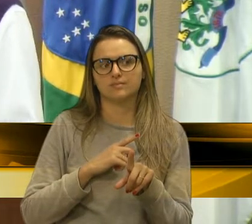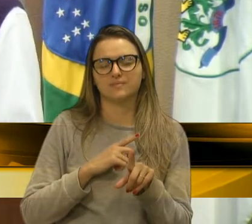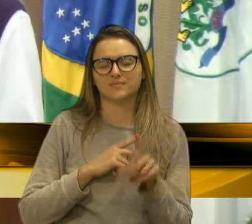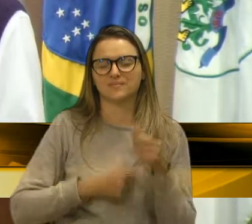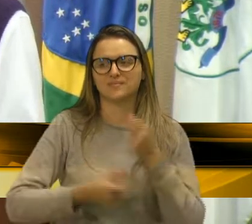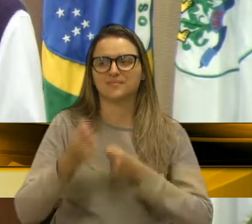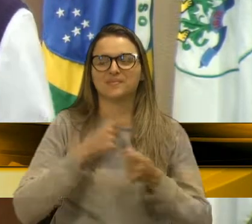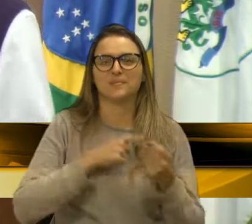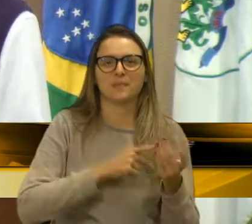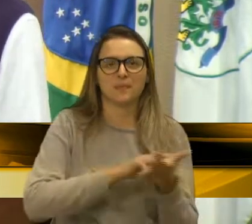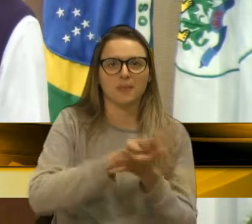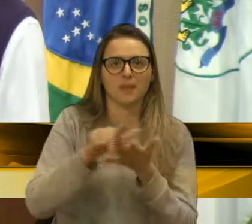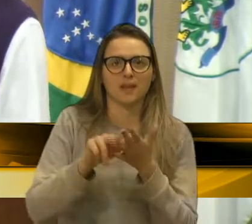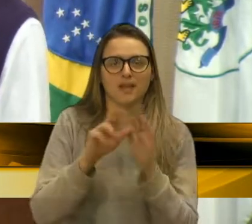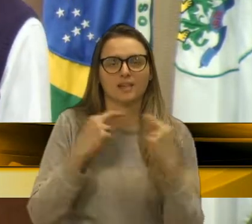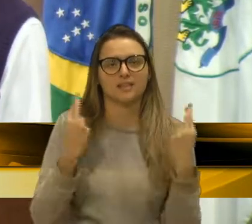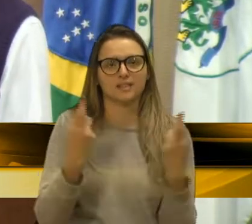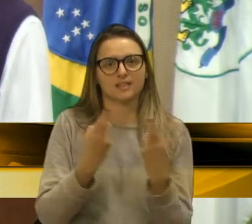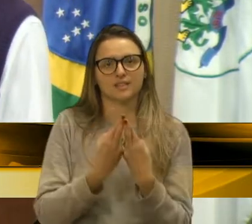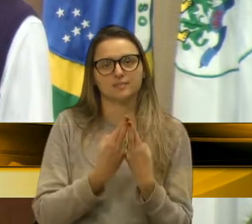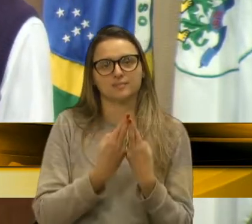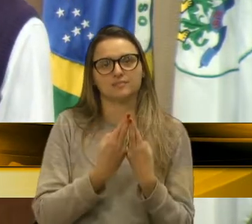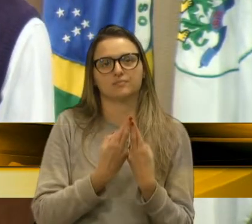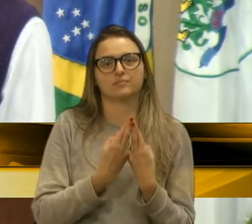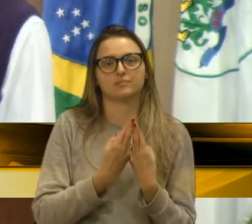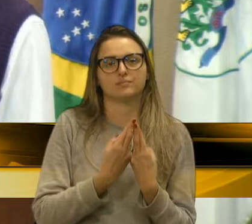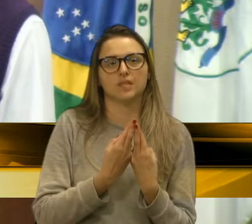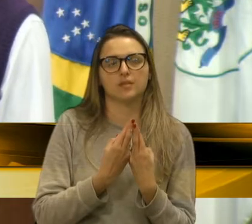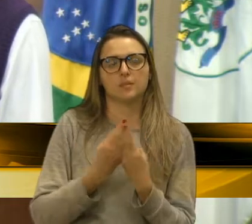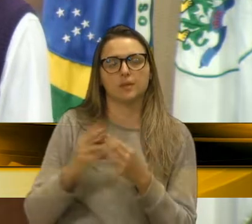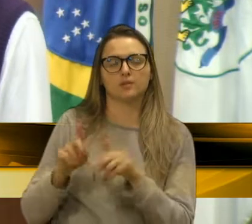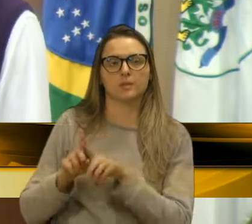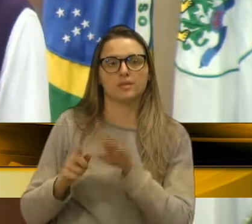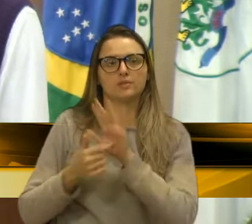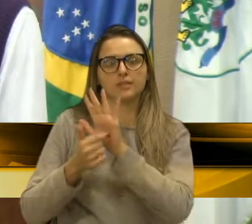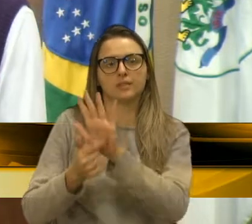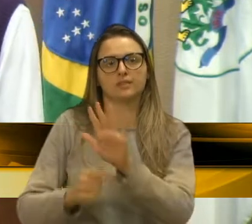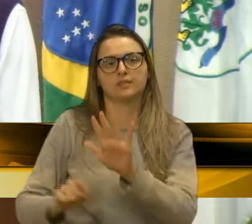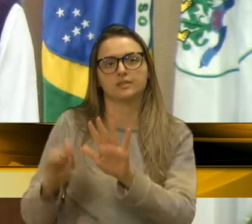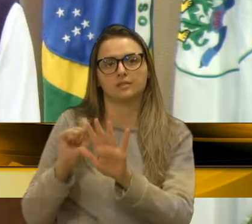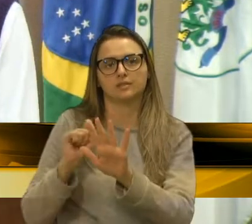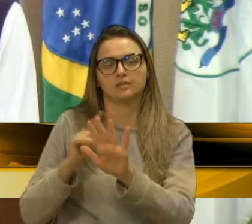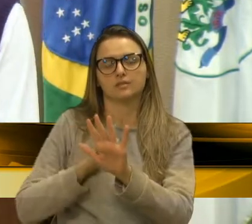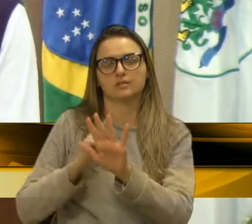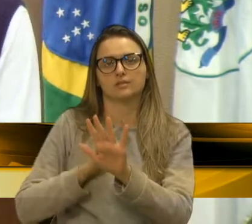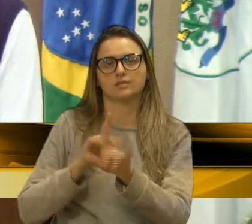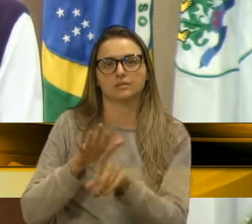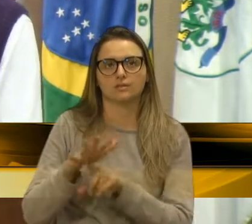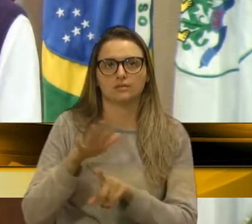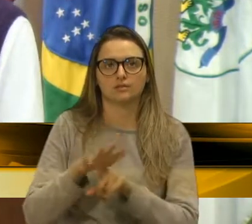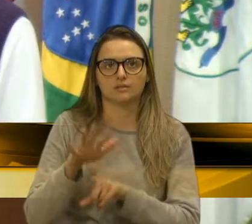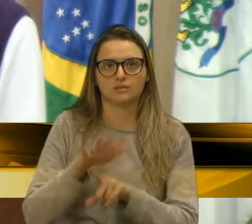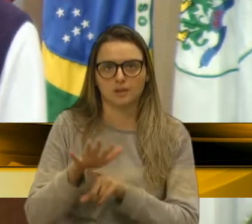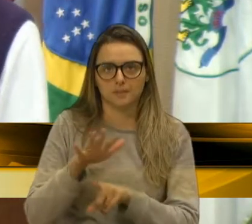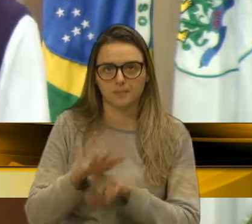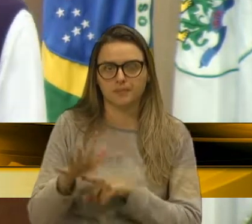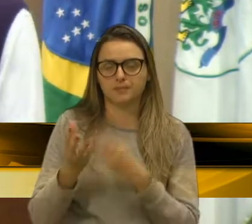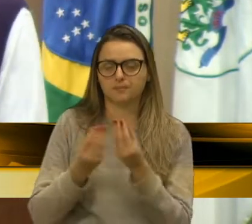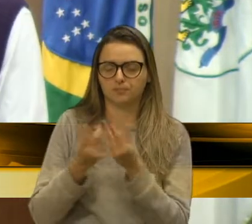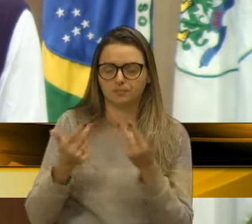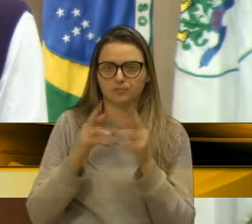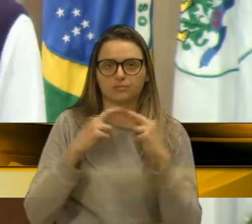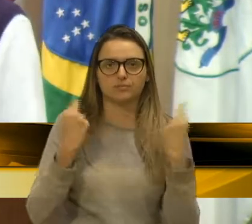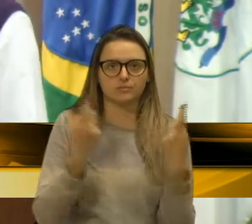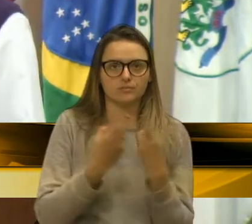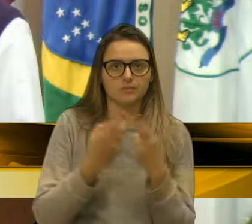Depois de muitas reuniões, deixar claro, colegas vereadores, vereador Rafael Bueno, tá, muitas demandas, muitas reuniões